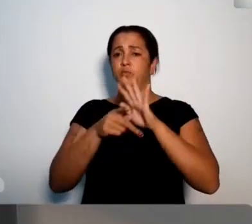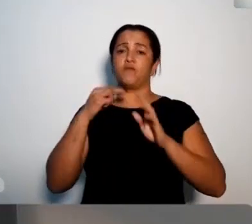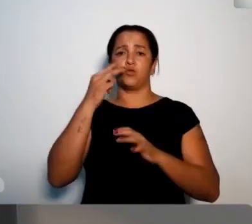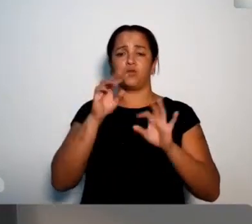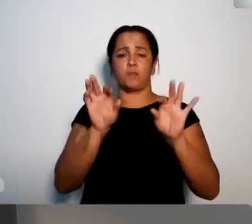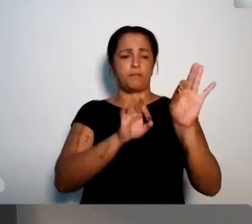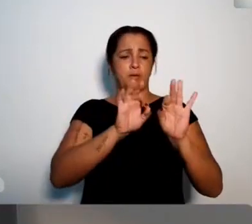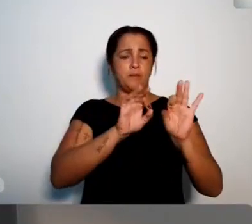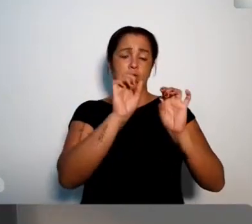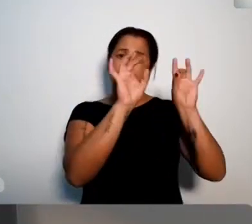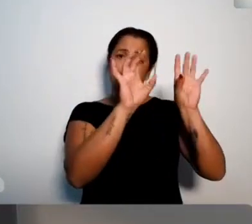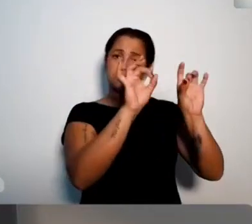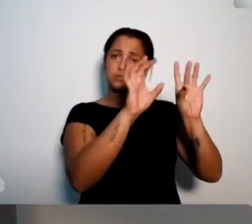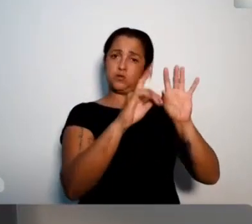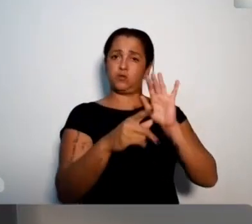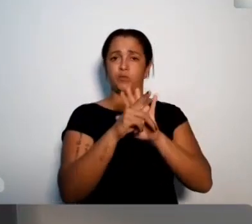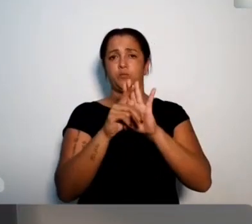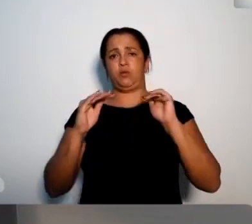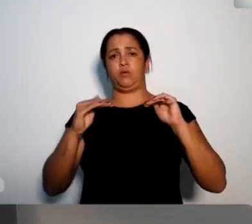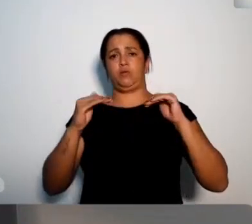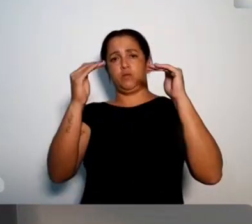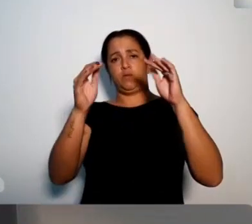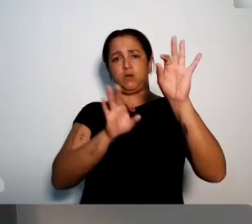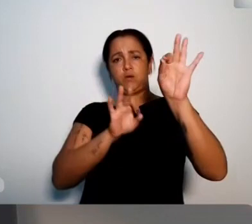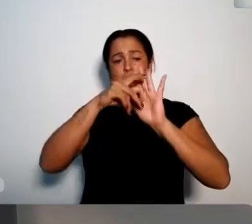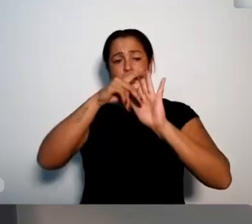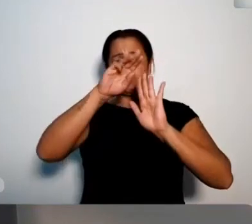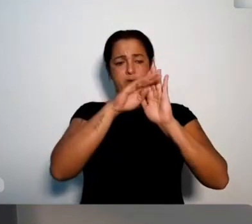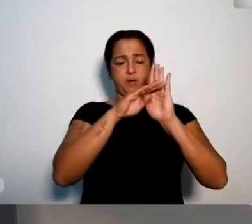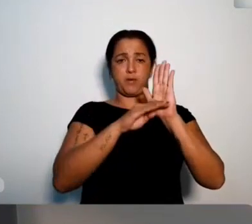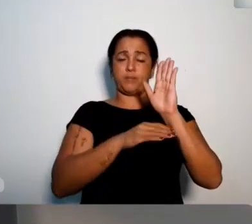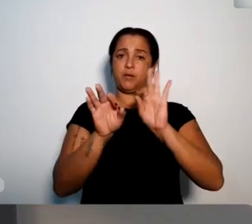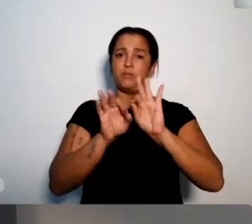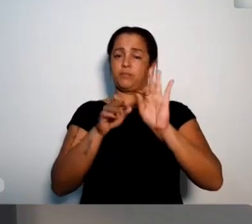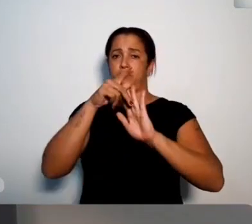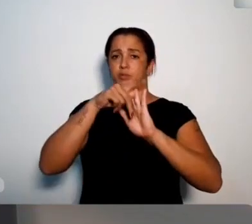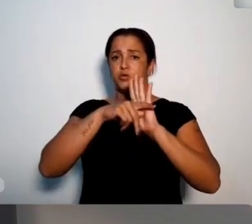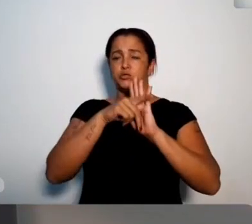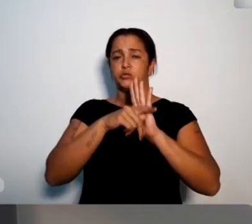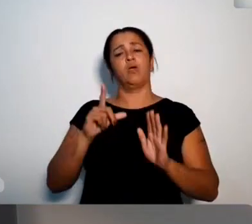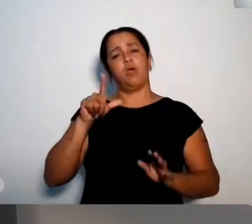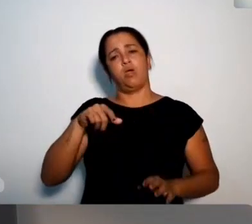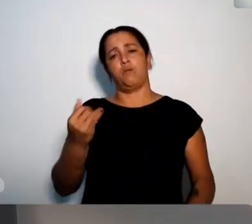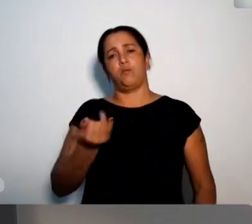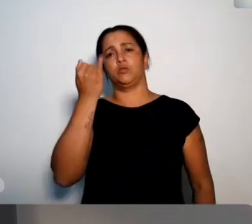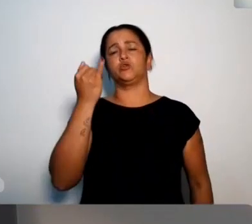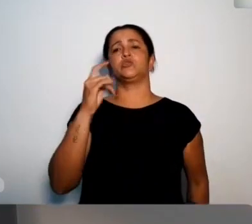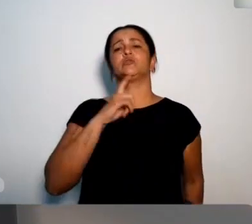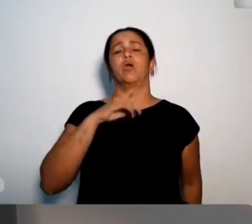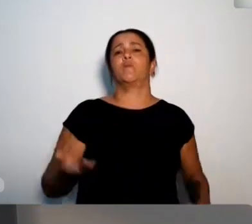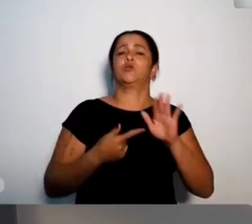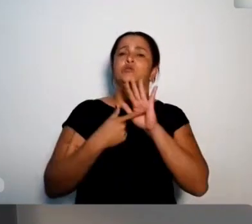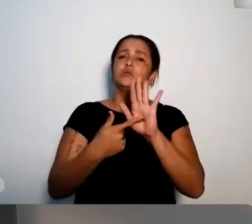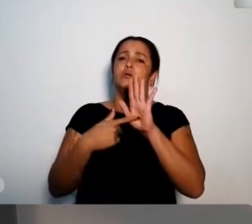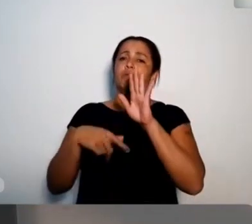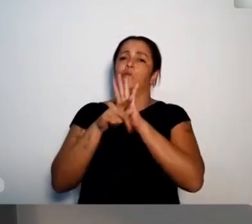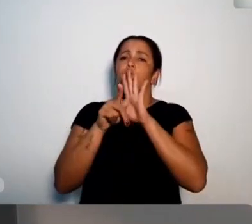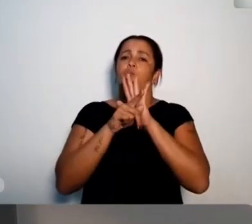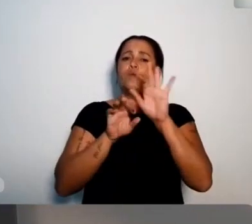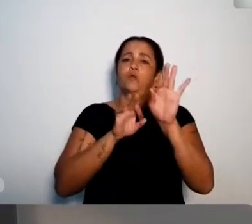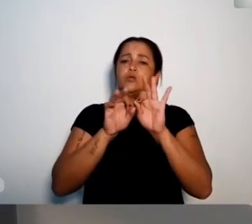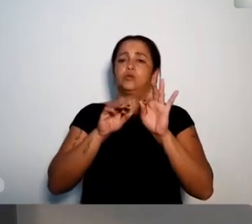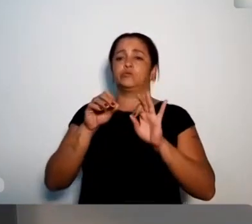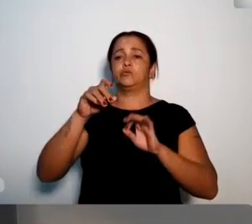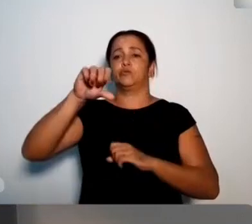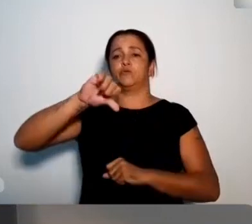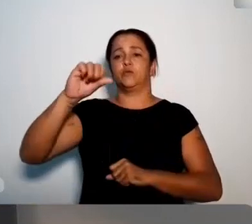uma sessão com muitos projetos na pauta. E eu acho importante fazer algumas colocações, em especial sobre esse projeto 93.